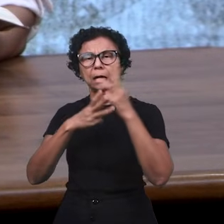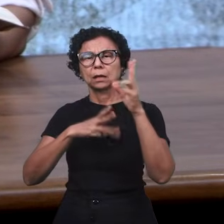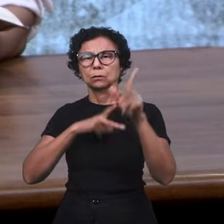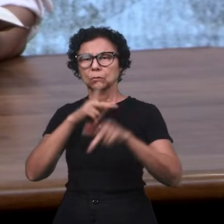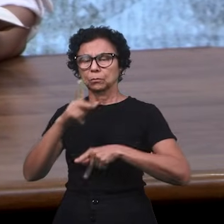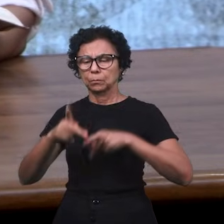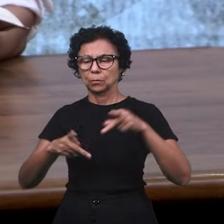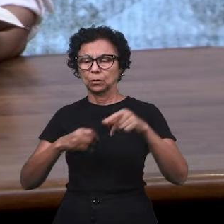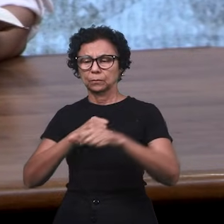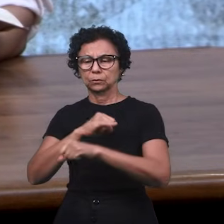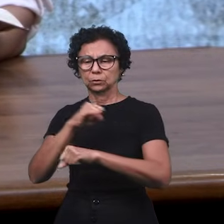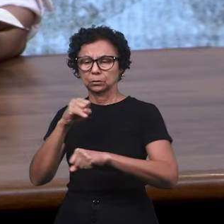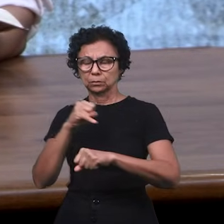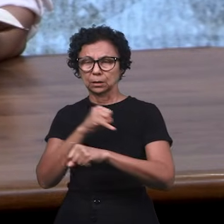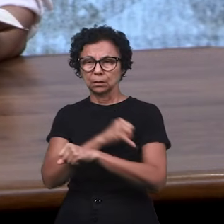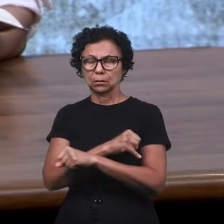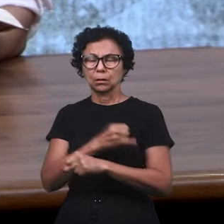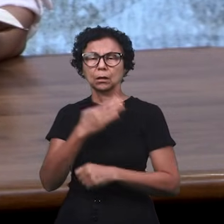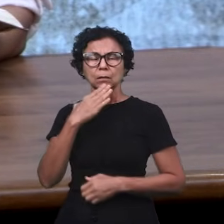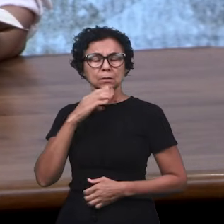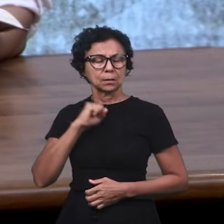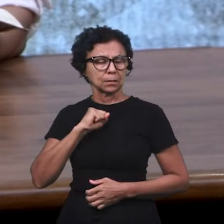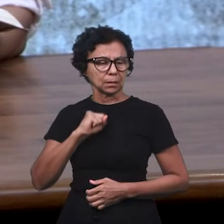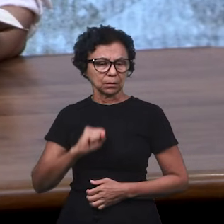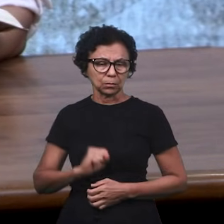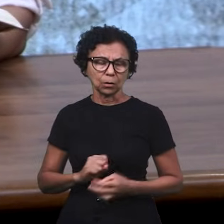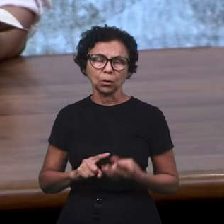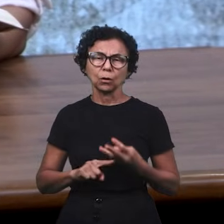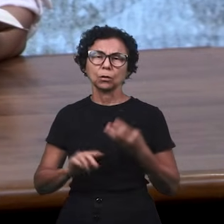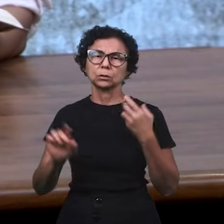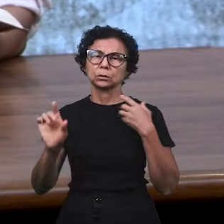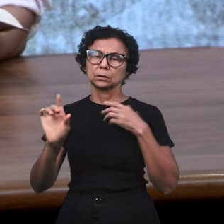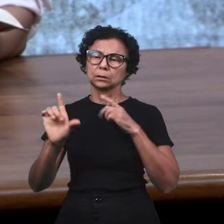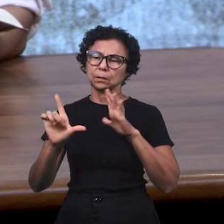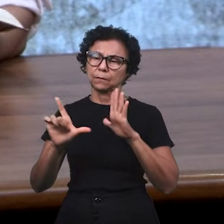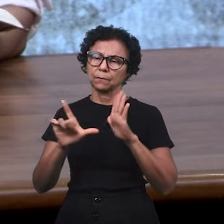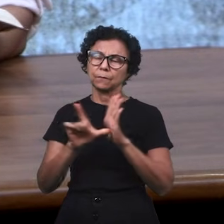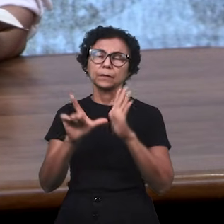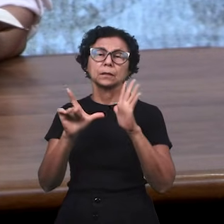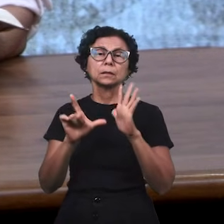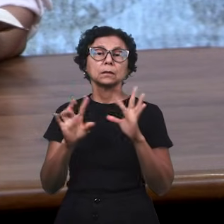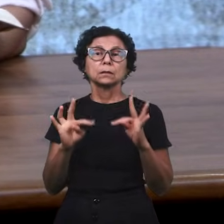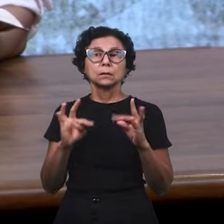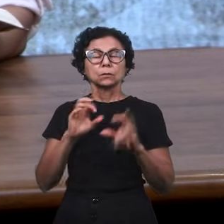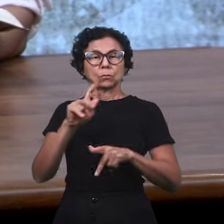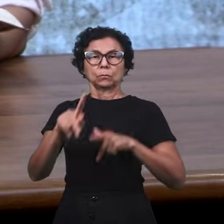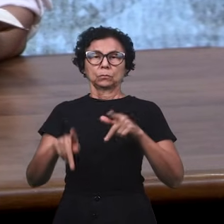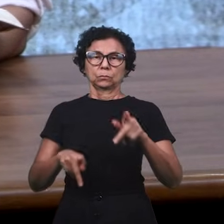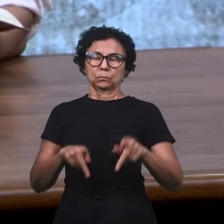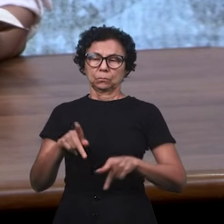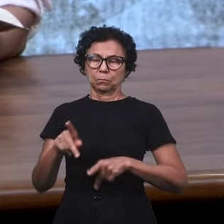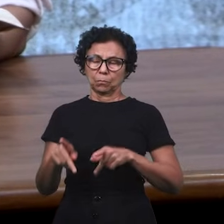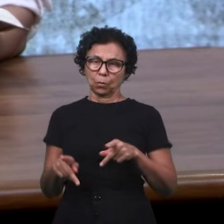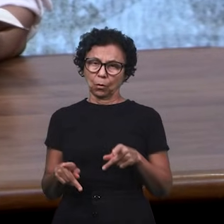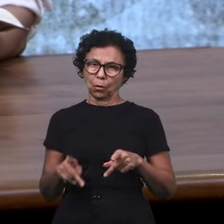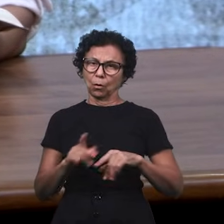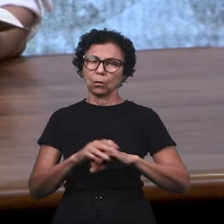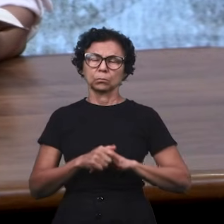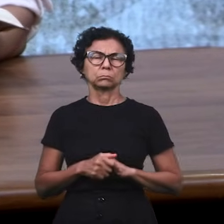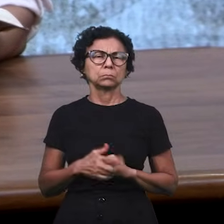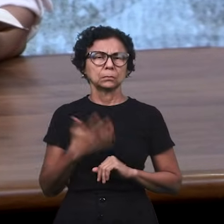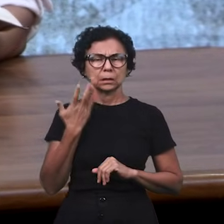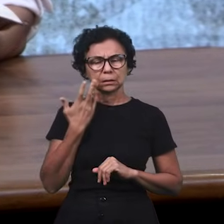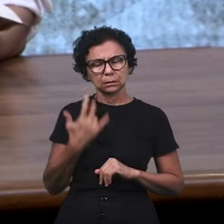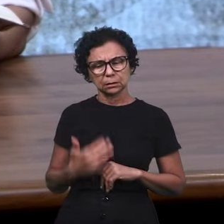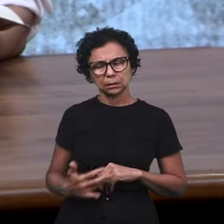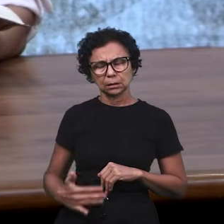de Jerusalém, e os sacerdotes e os levitas, e todo o povo, desde o maior até